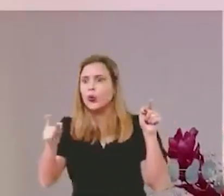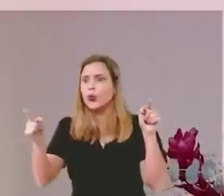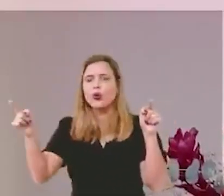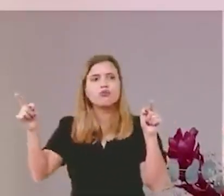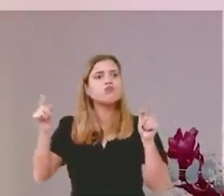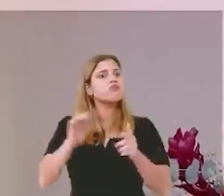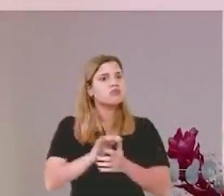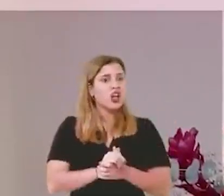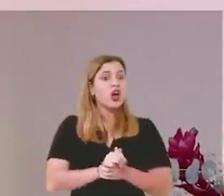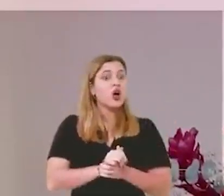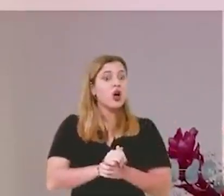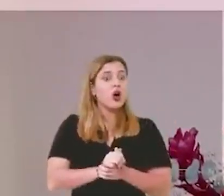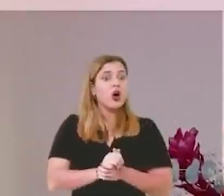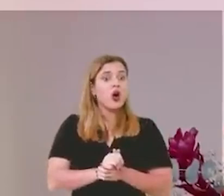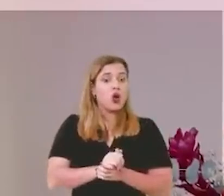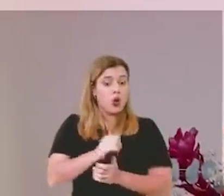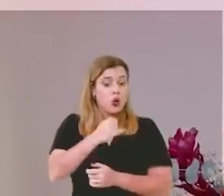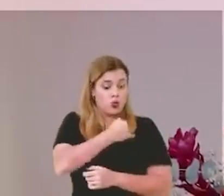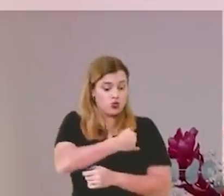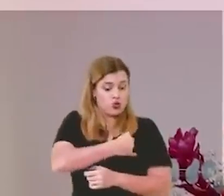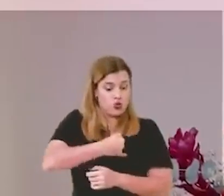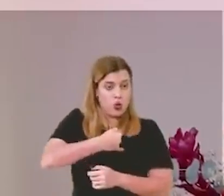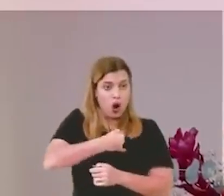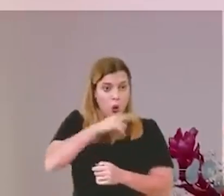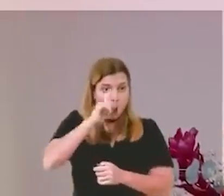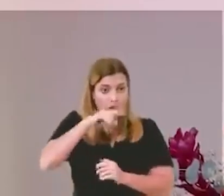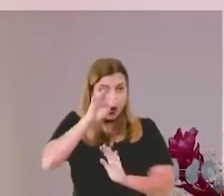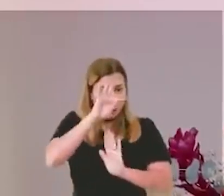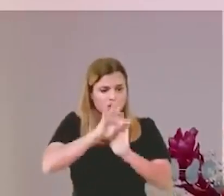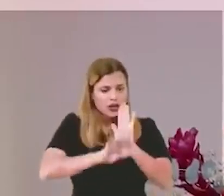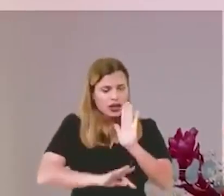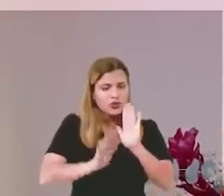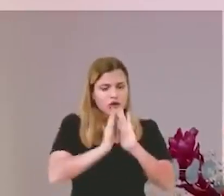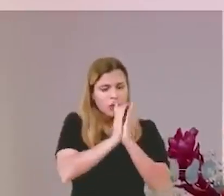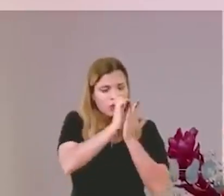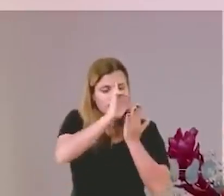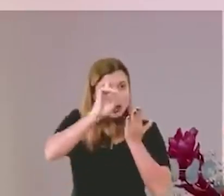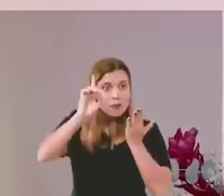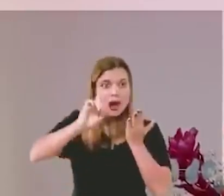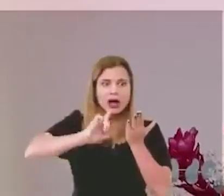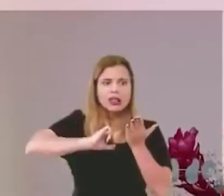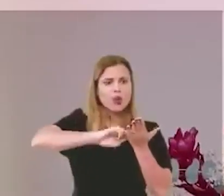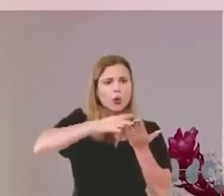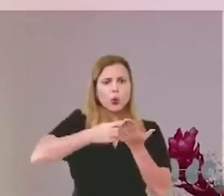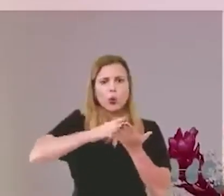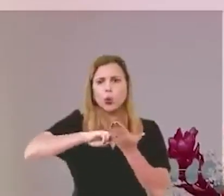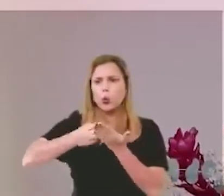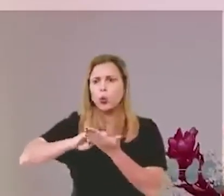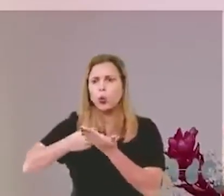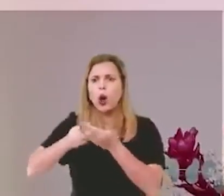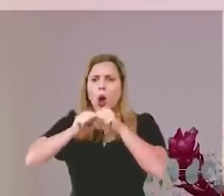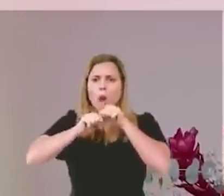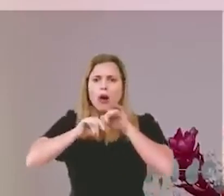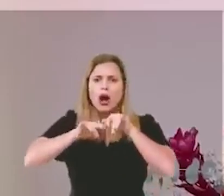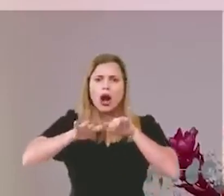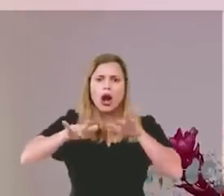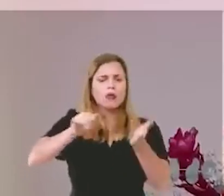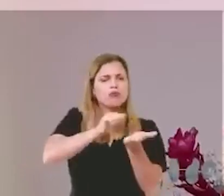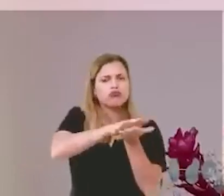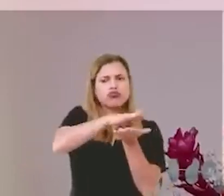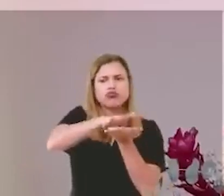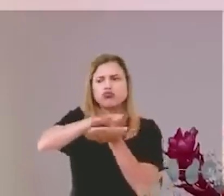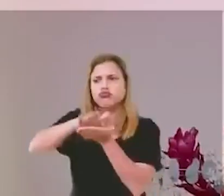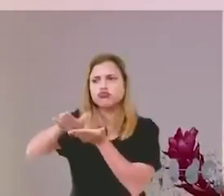Nenhum livro jamais foi tão traduzido para outros idiomas e tão largamente distribuído como o livro,